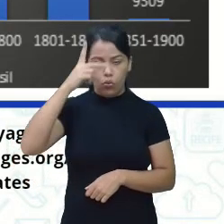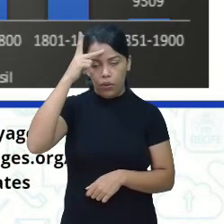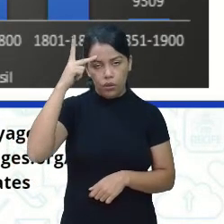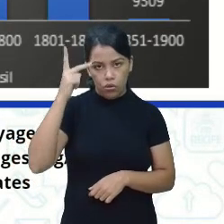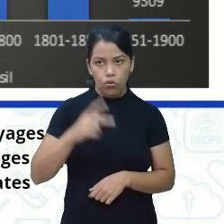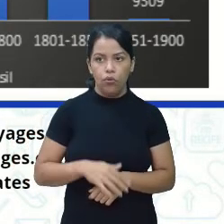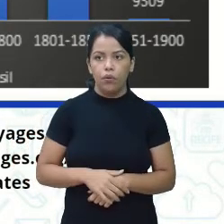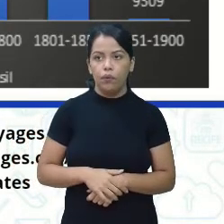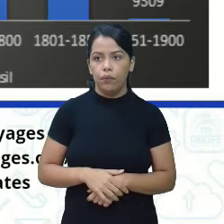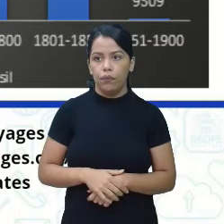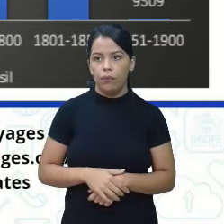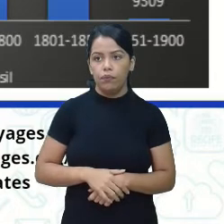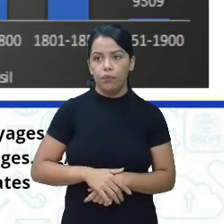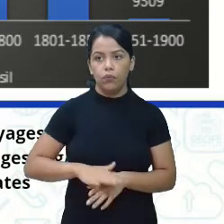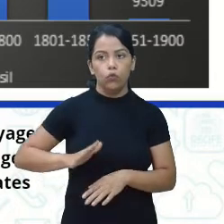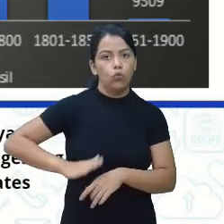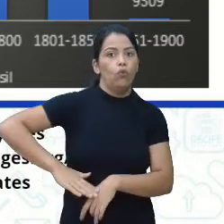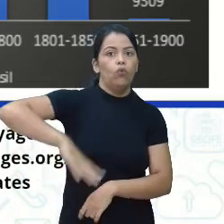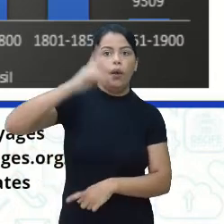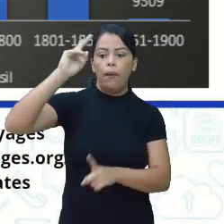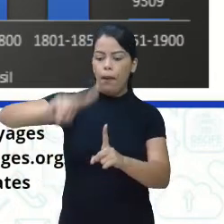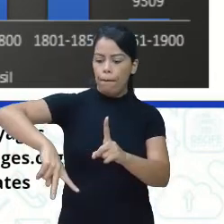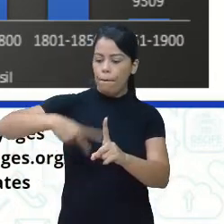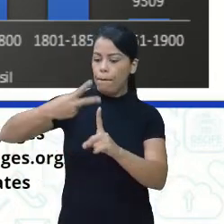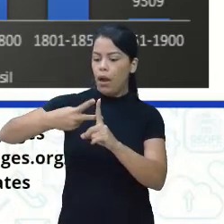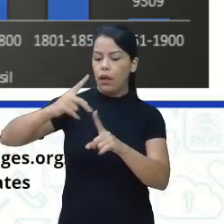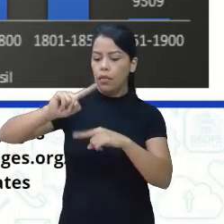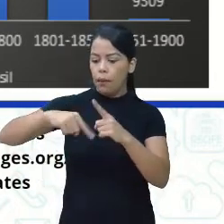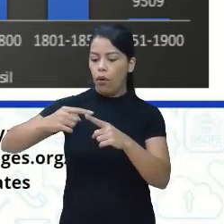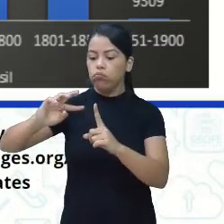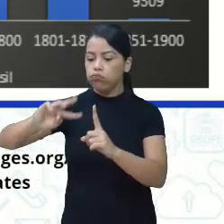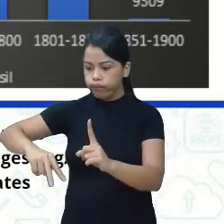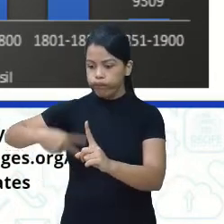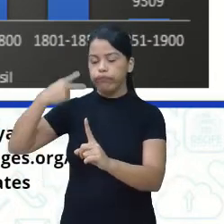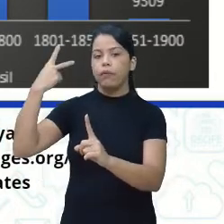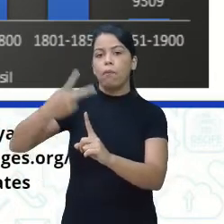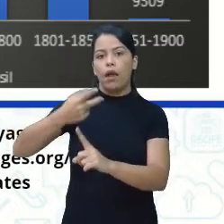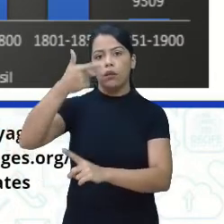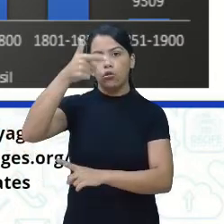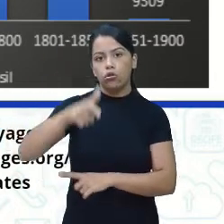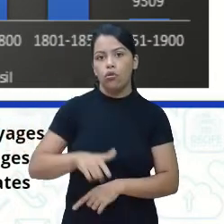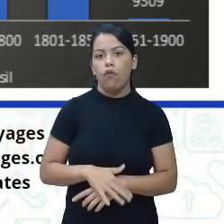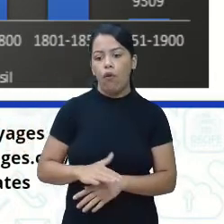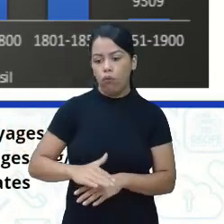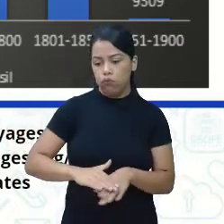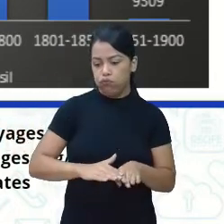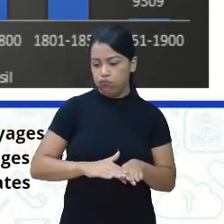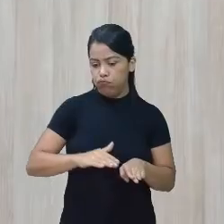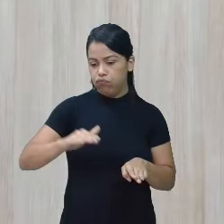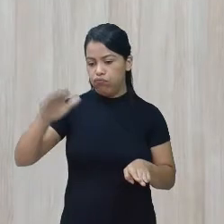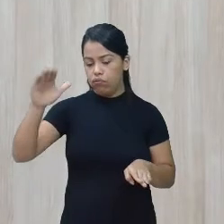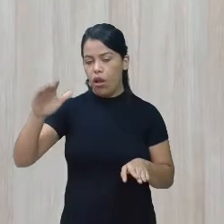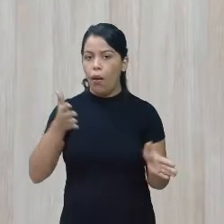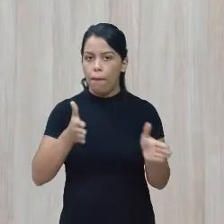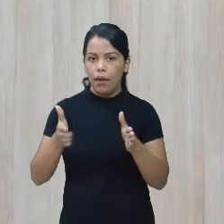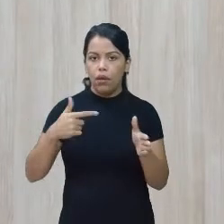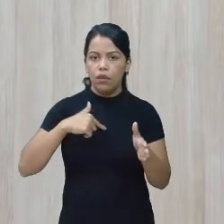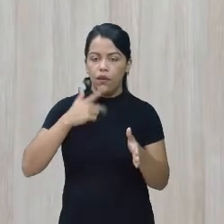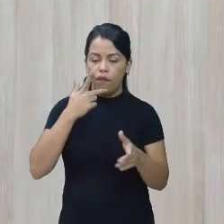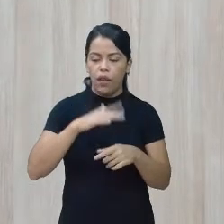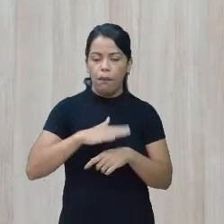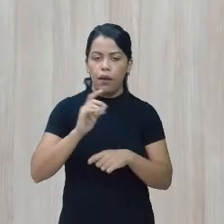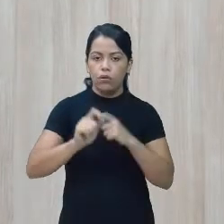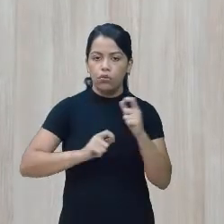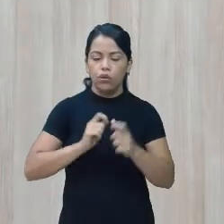2.460.000 pessoas, né, em diante. Esse século XIX, e a gente o período que a gente vai falar um pouco